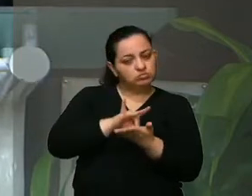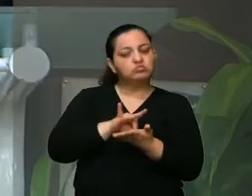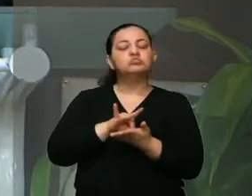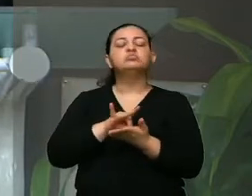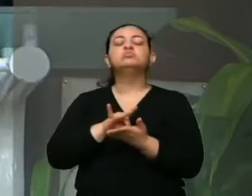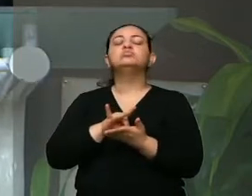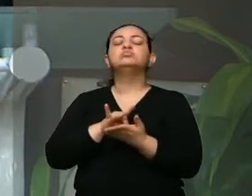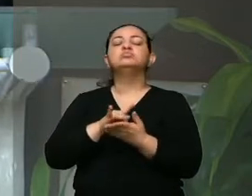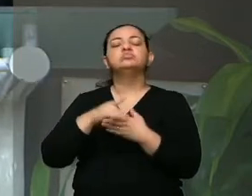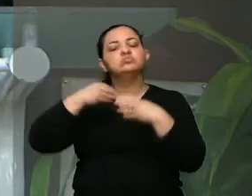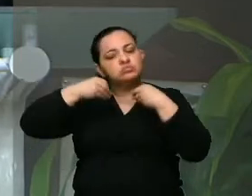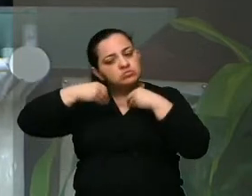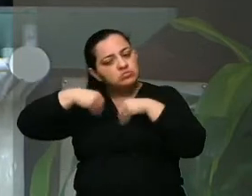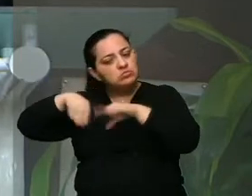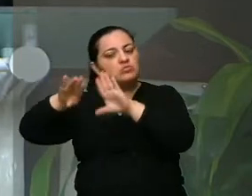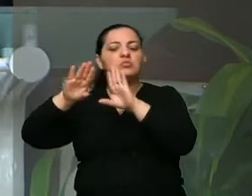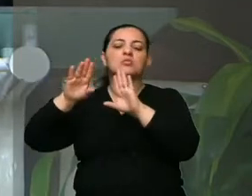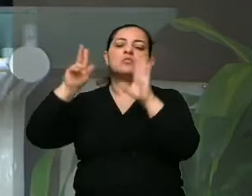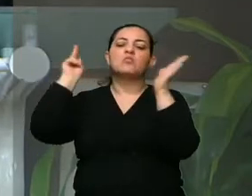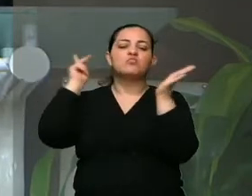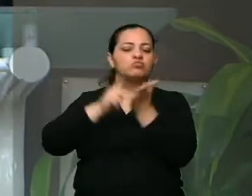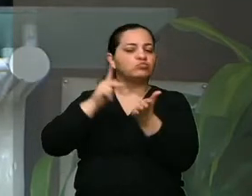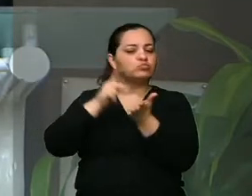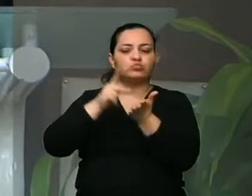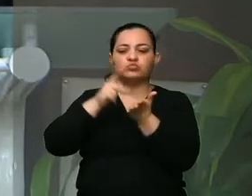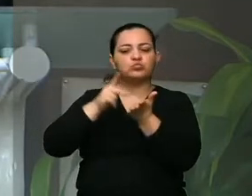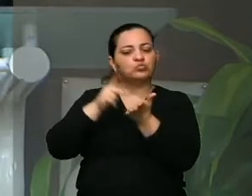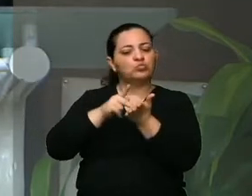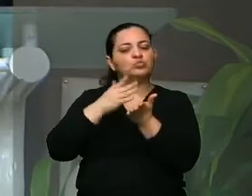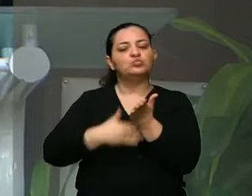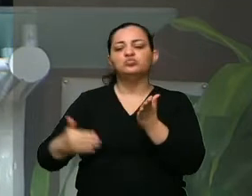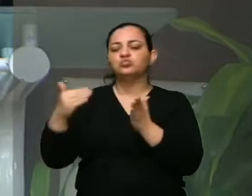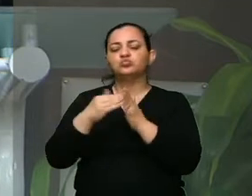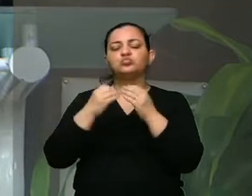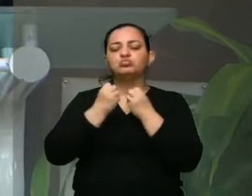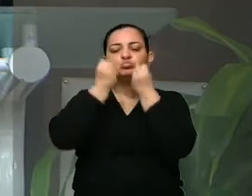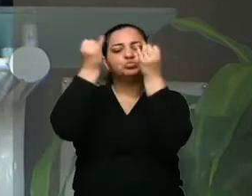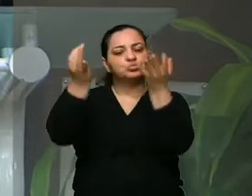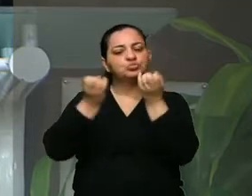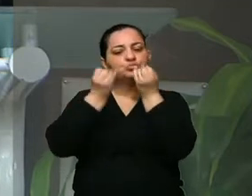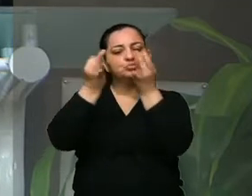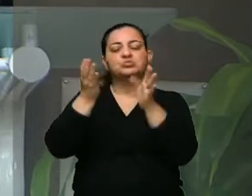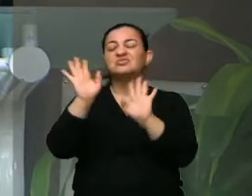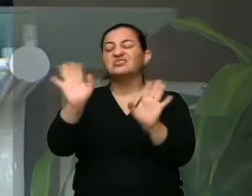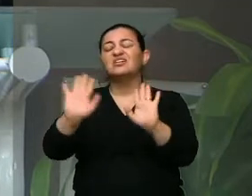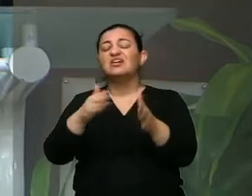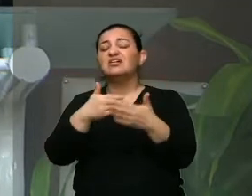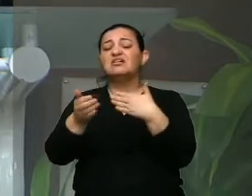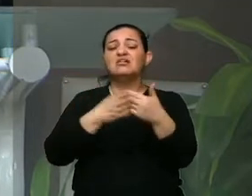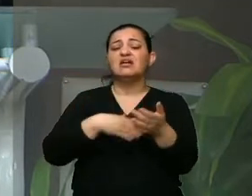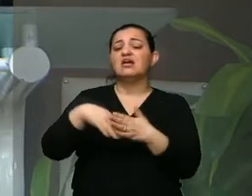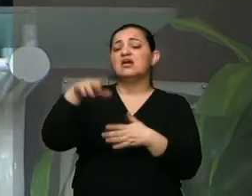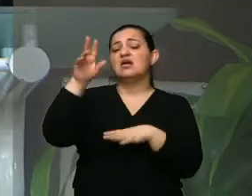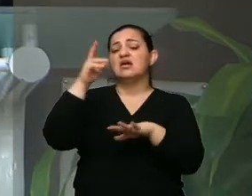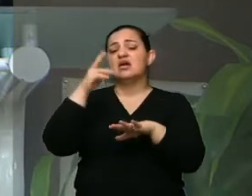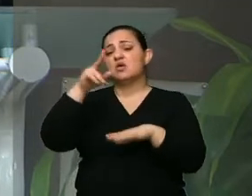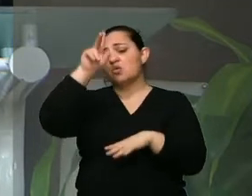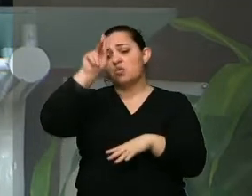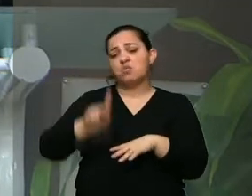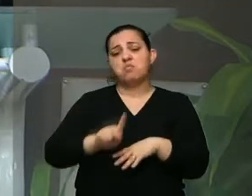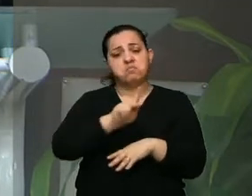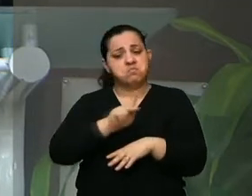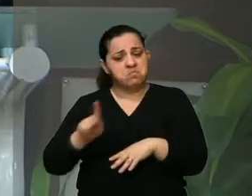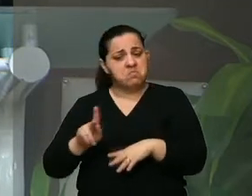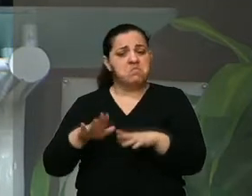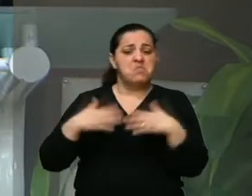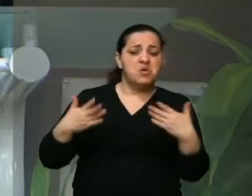carregasse a verdade o tipo correto de cultivador não era algum arcebispo papa ou supervisor geral